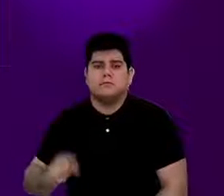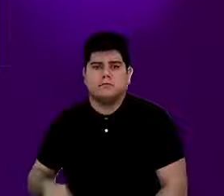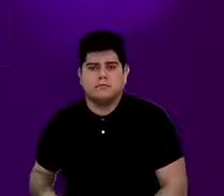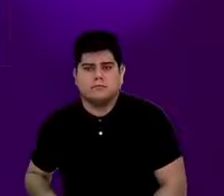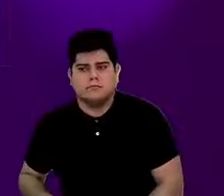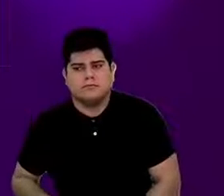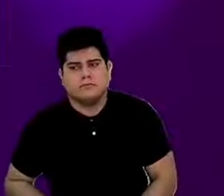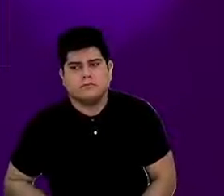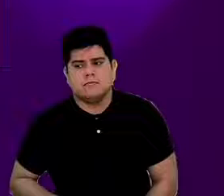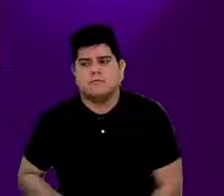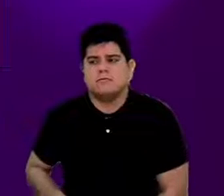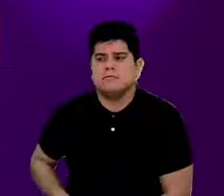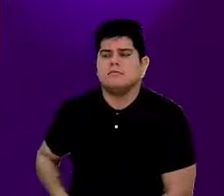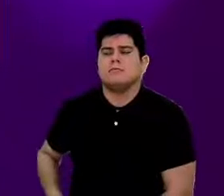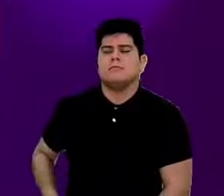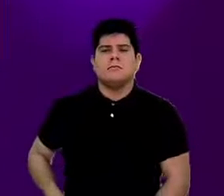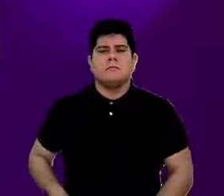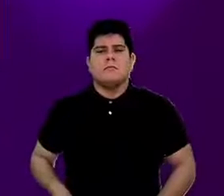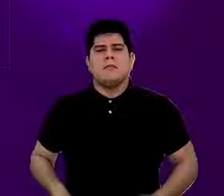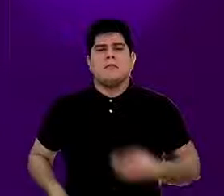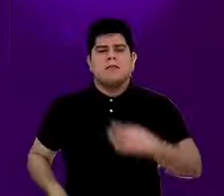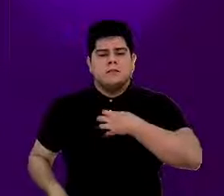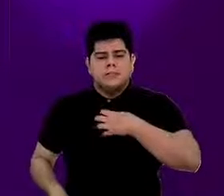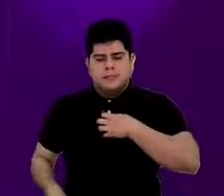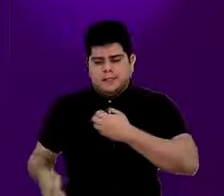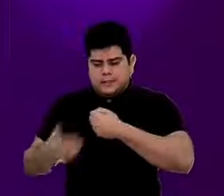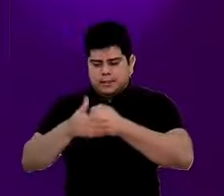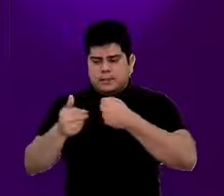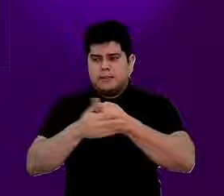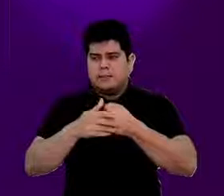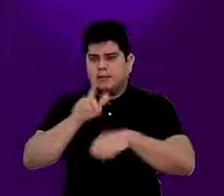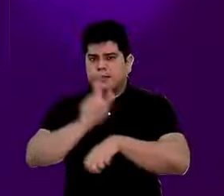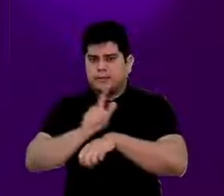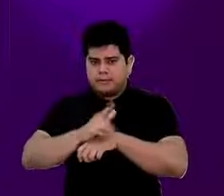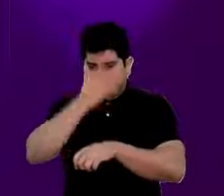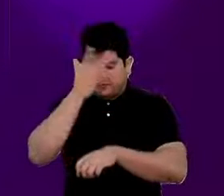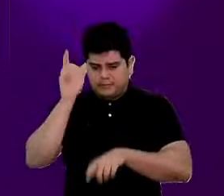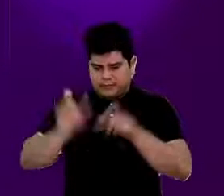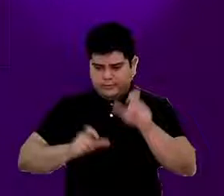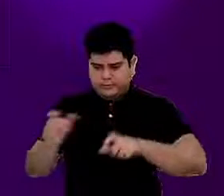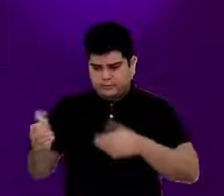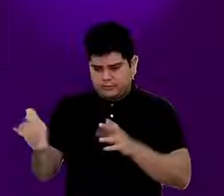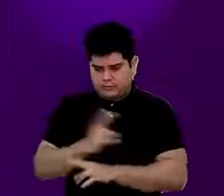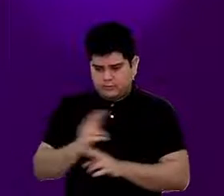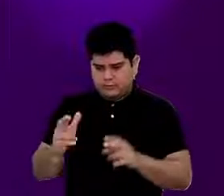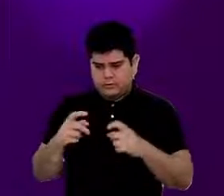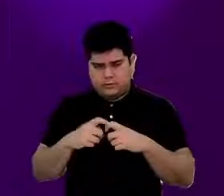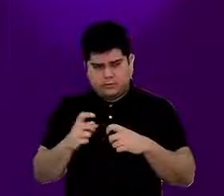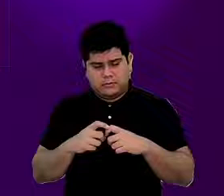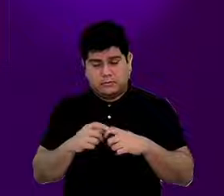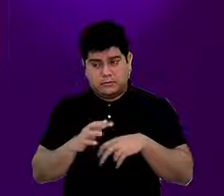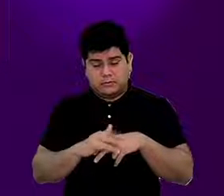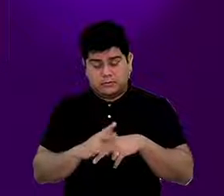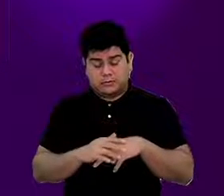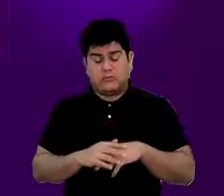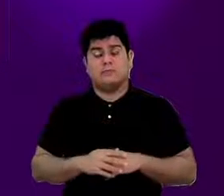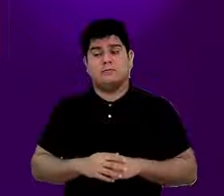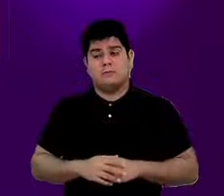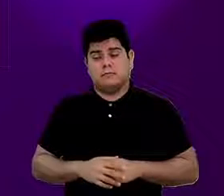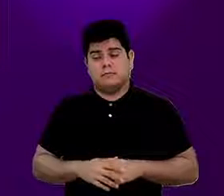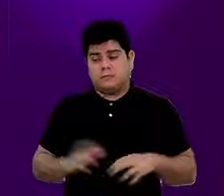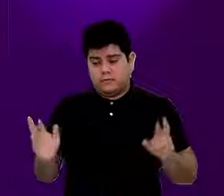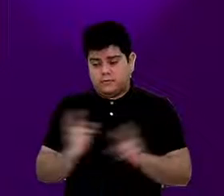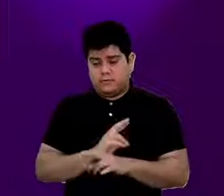domínio afetivo, fazer gestão de pessoas, estabelecer uma boa relação médico-paciente, que, antes de tudo, é uma relação